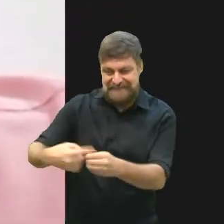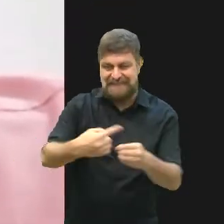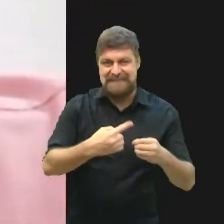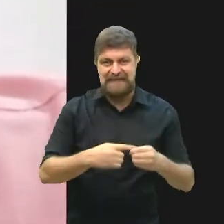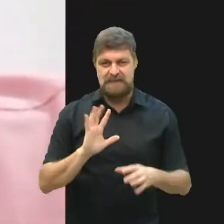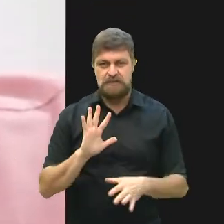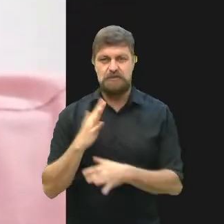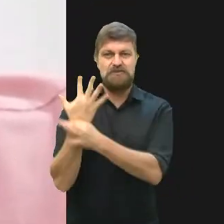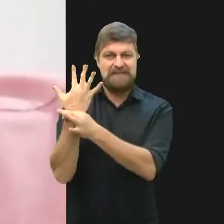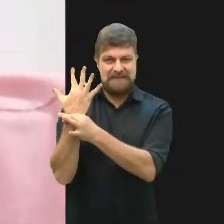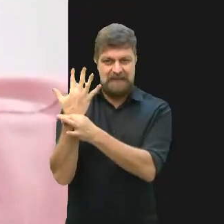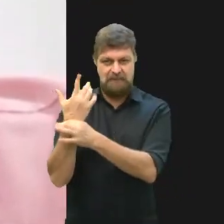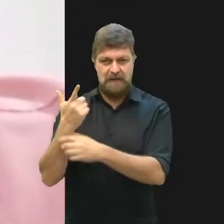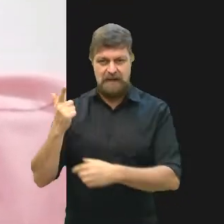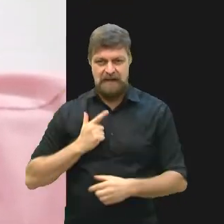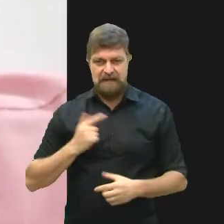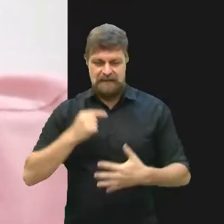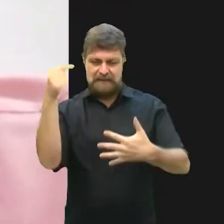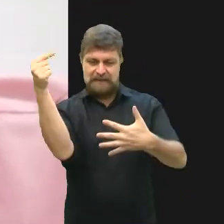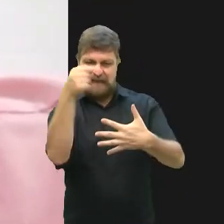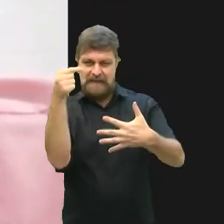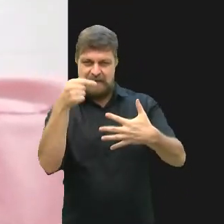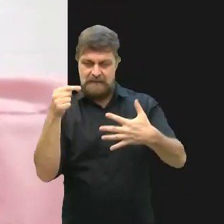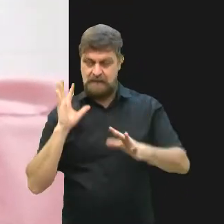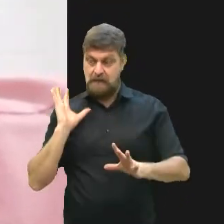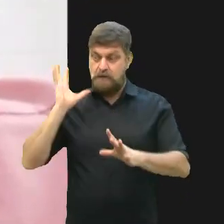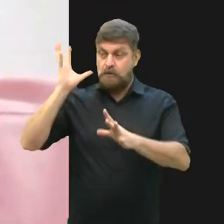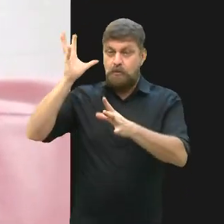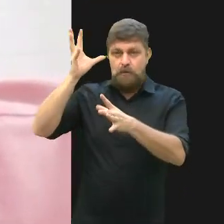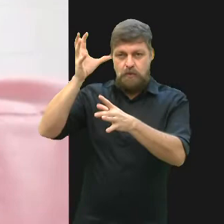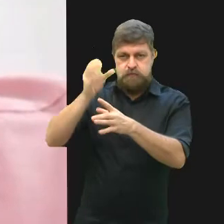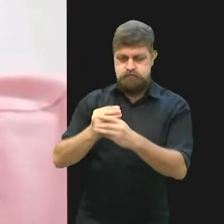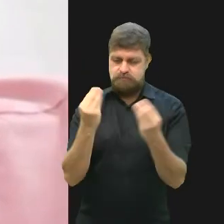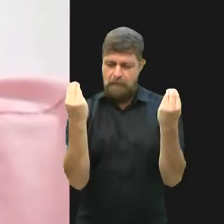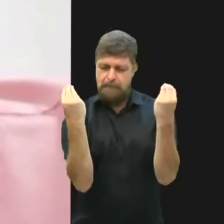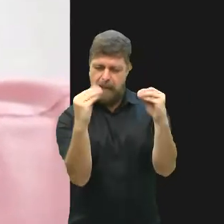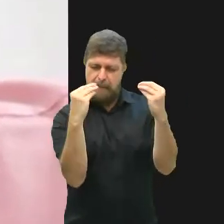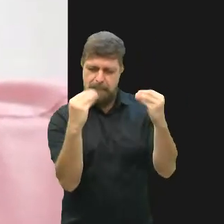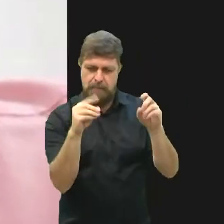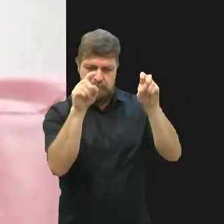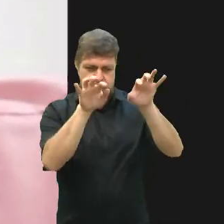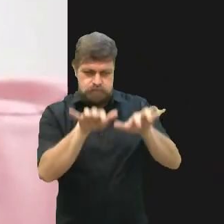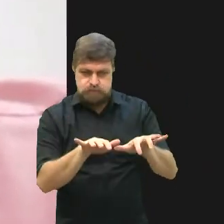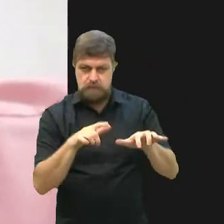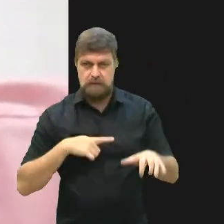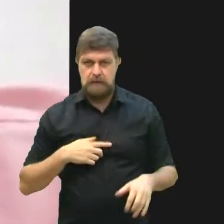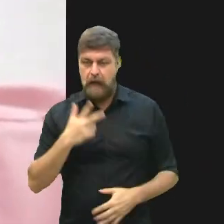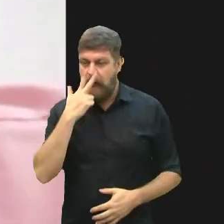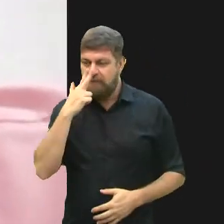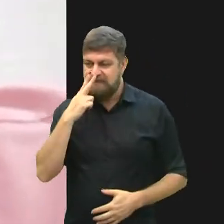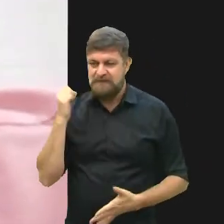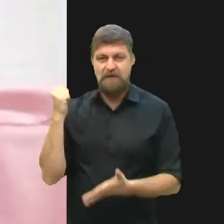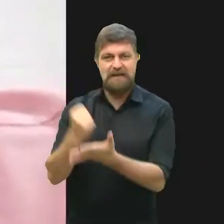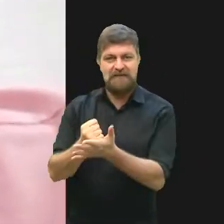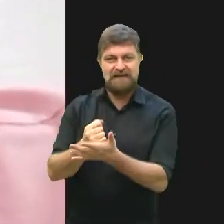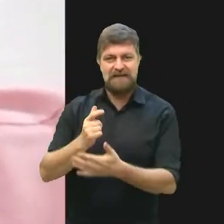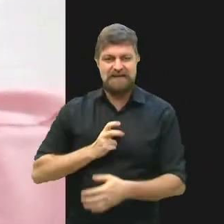permite vários indicadores e um balanço geral dos indicadores, né? Bem parecido com a nota. A gente tem